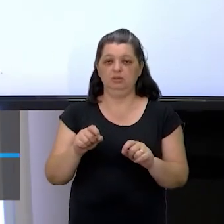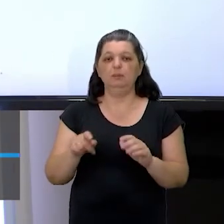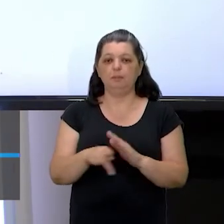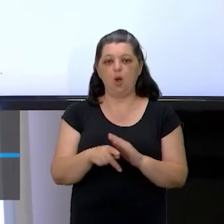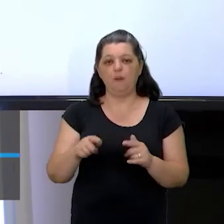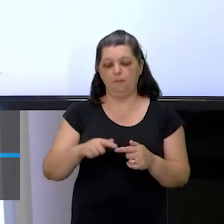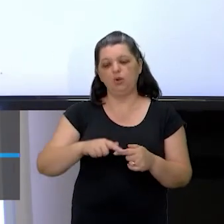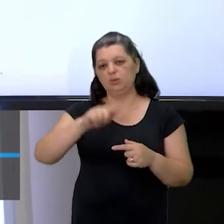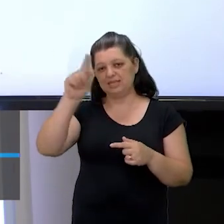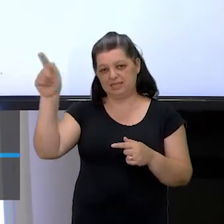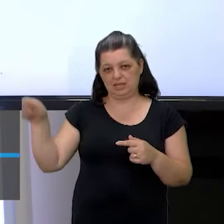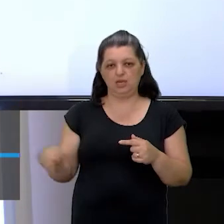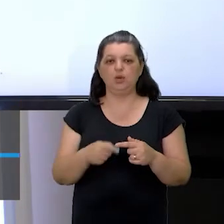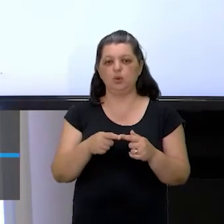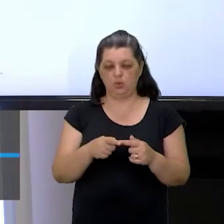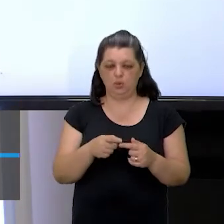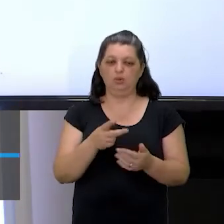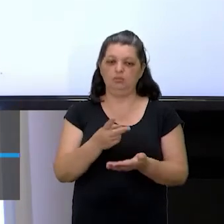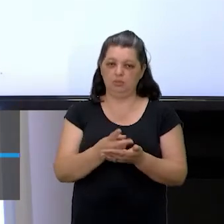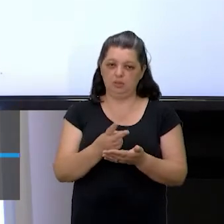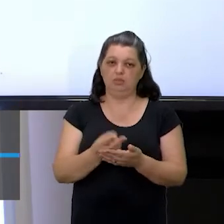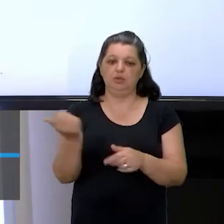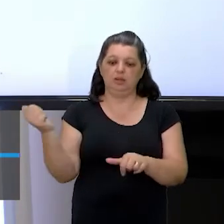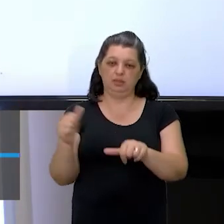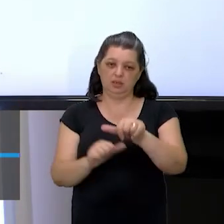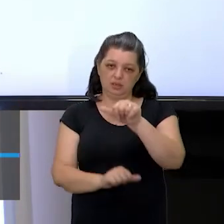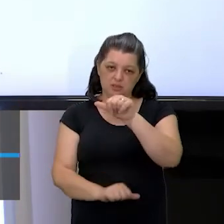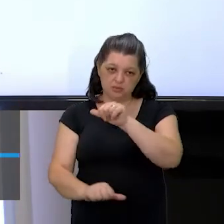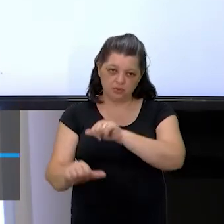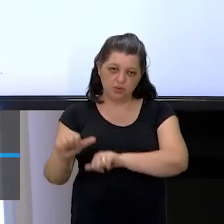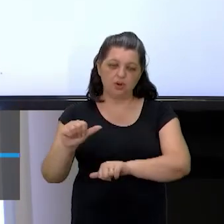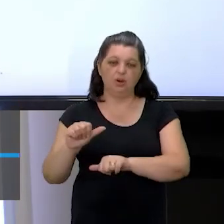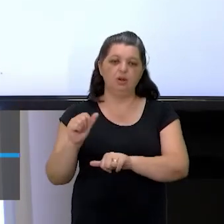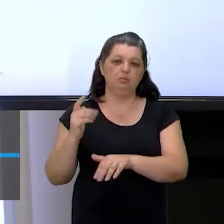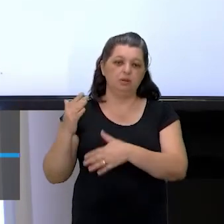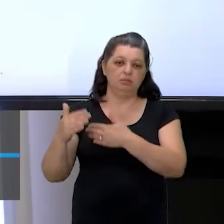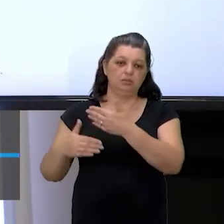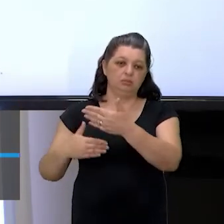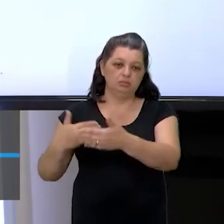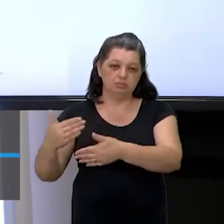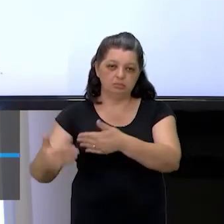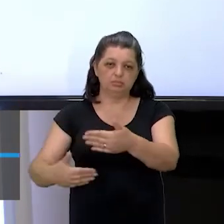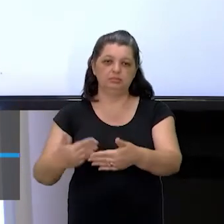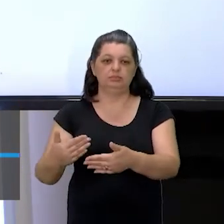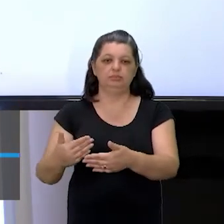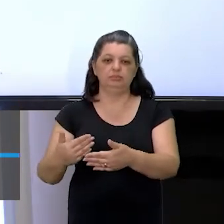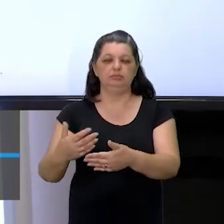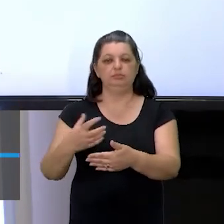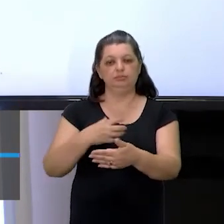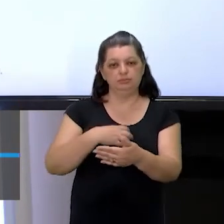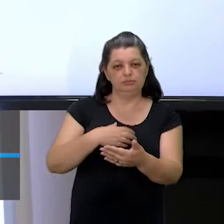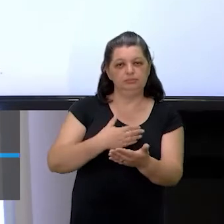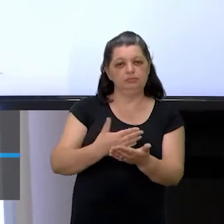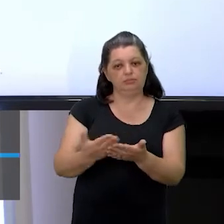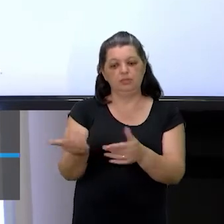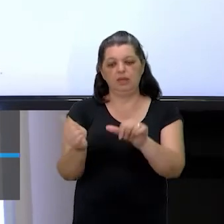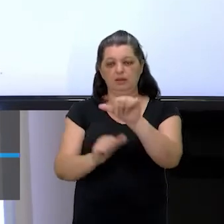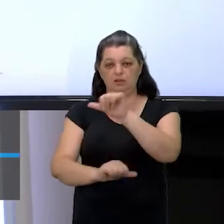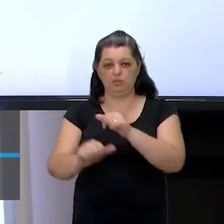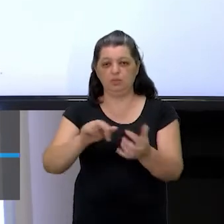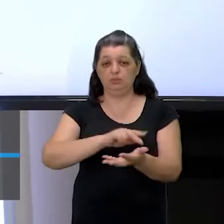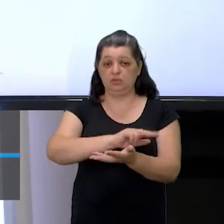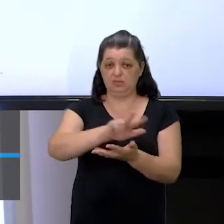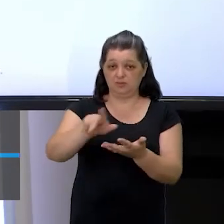cíclico mesmo, né? Então, algo que se transforma ao longo do tempo. Então, começa de um jeito, passa por diversas transformações